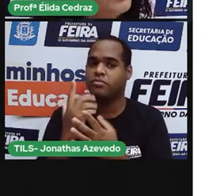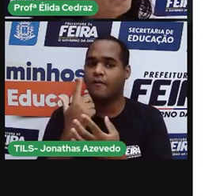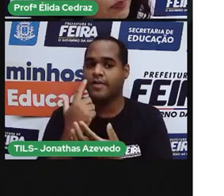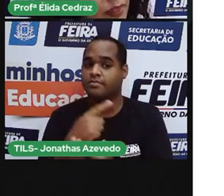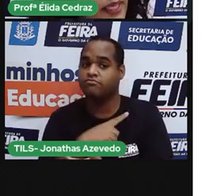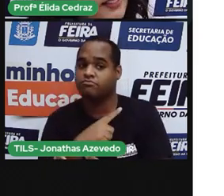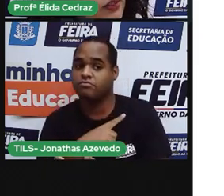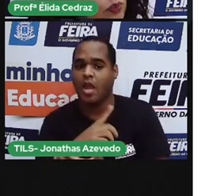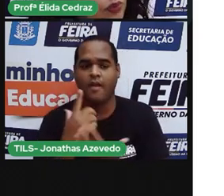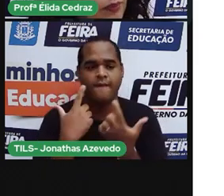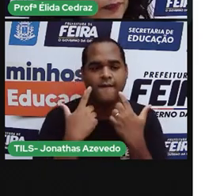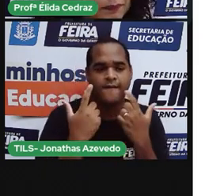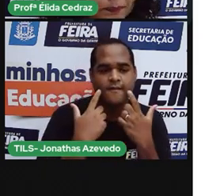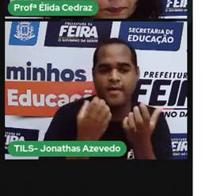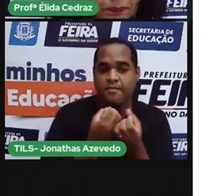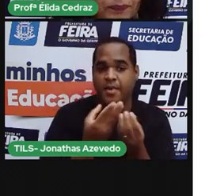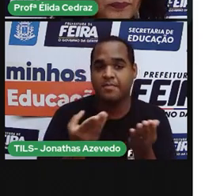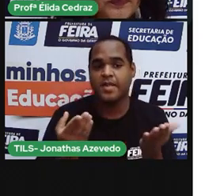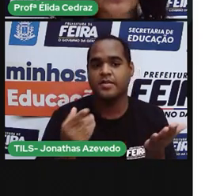distribuir nessa turma.